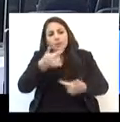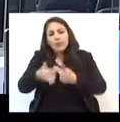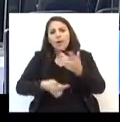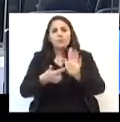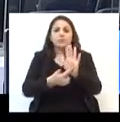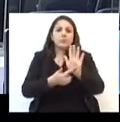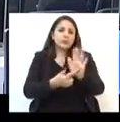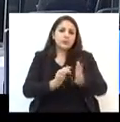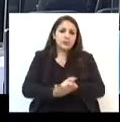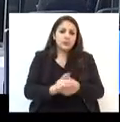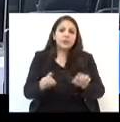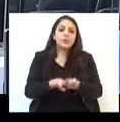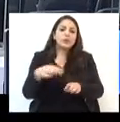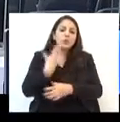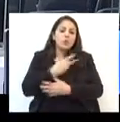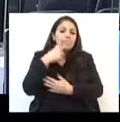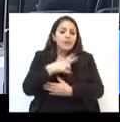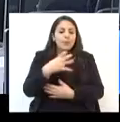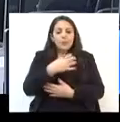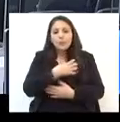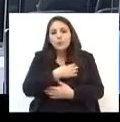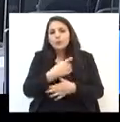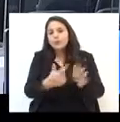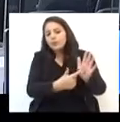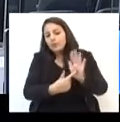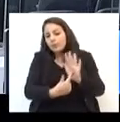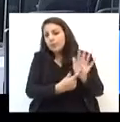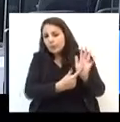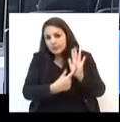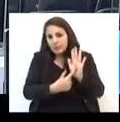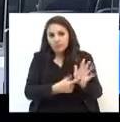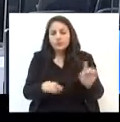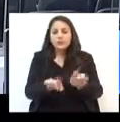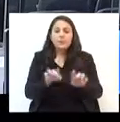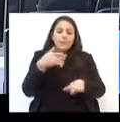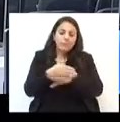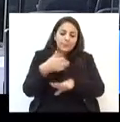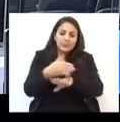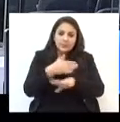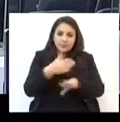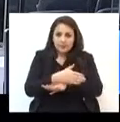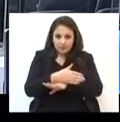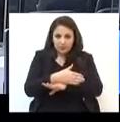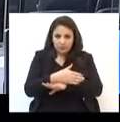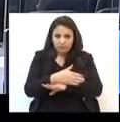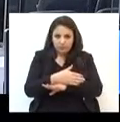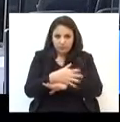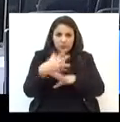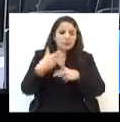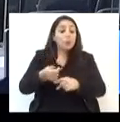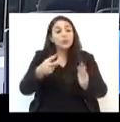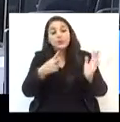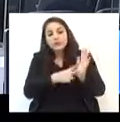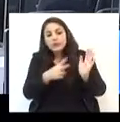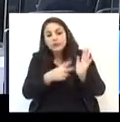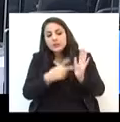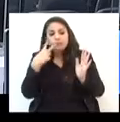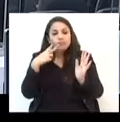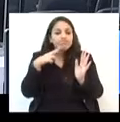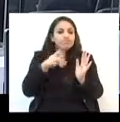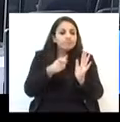apresentado, mas a gente vê assim a forma como é apresentada, a participação efetiva deles, a